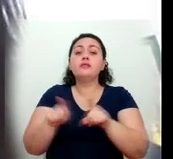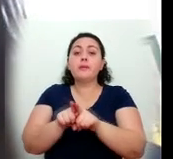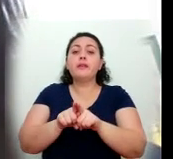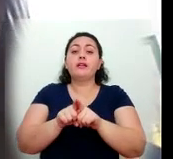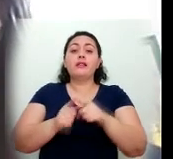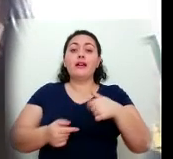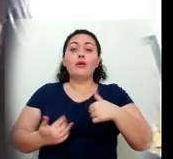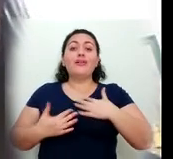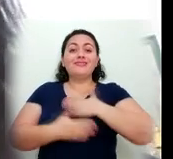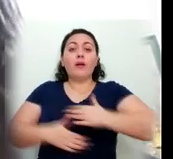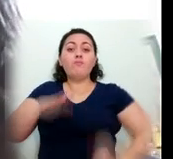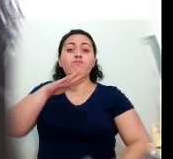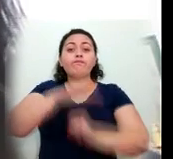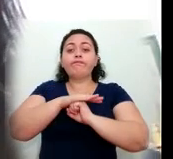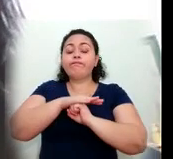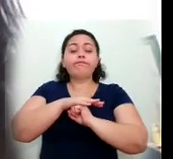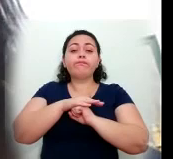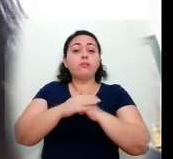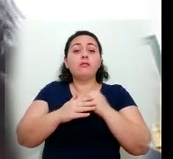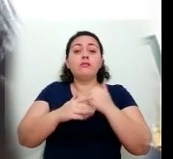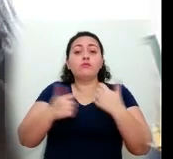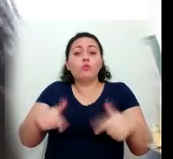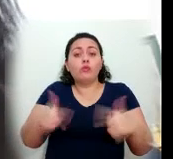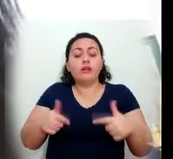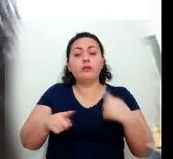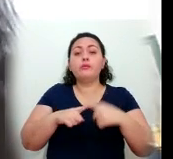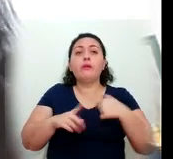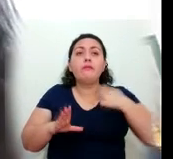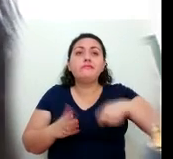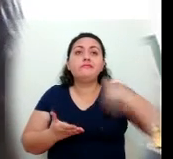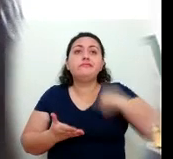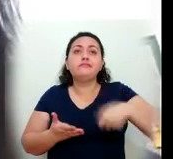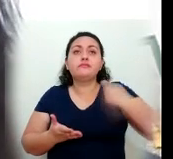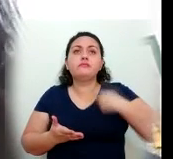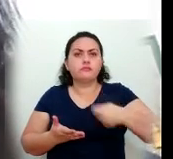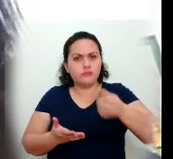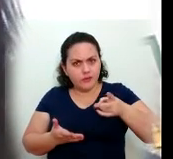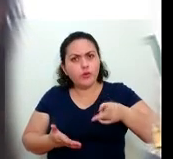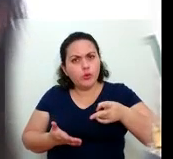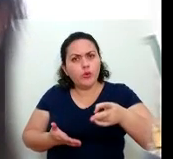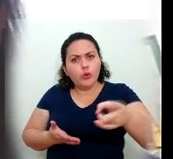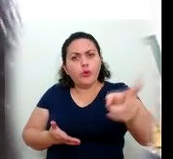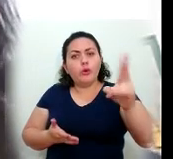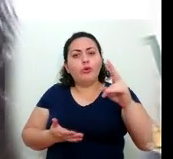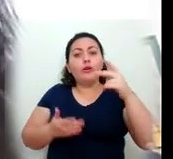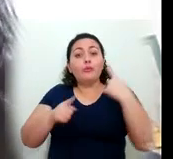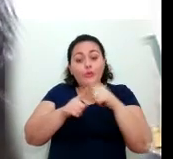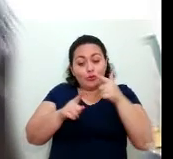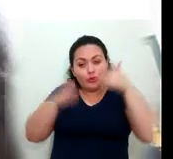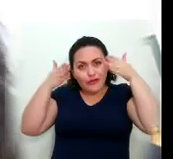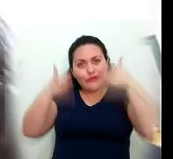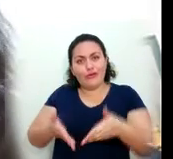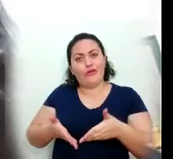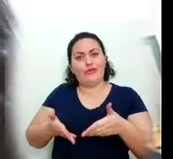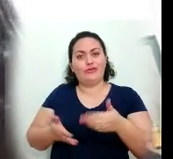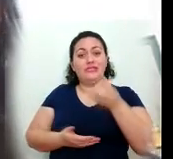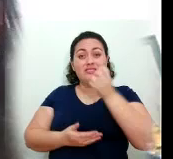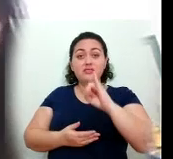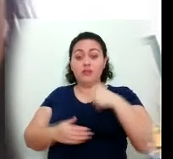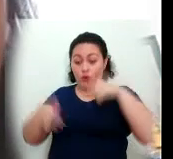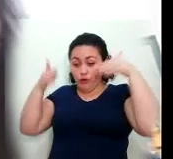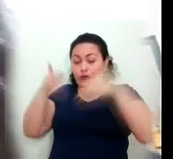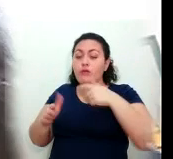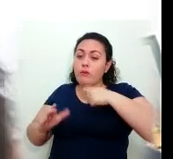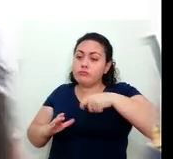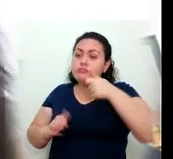de saciedade, né? De perceber que, bom, já comi o suficiente, tô bem, né? Sim. Tô saciado, Aham. e a gente tende a comer muito. Tá? Então come